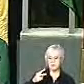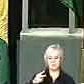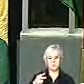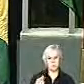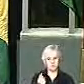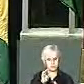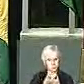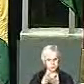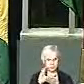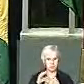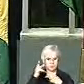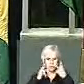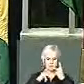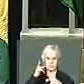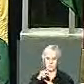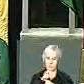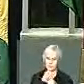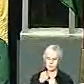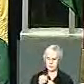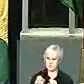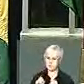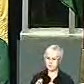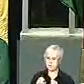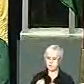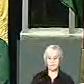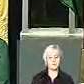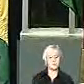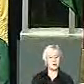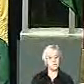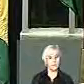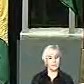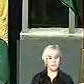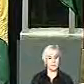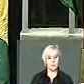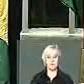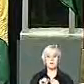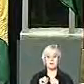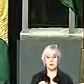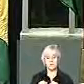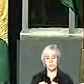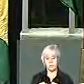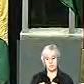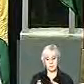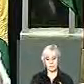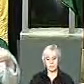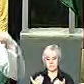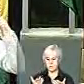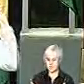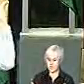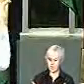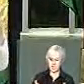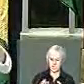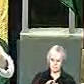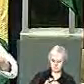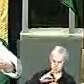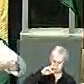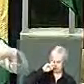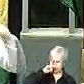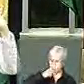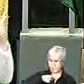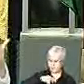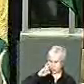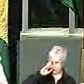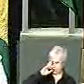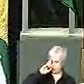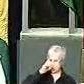investimentos em políticas sociais e educacionais inclusivas, capazes de constituir autonomia, opinião própria